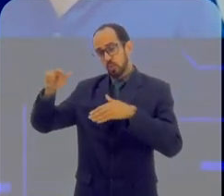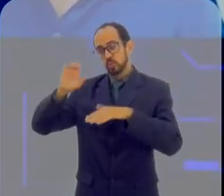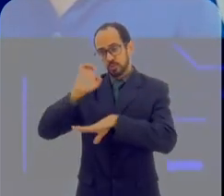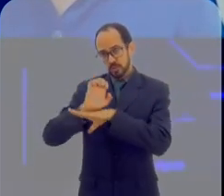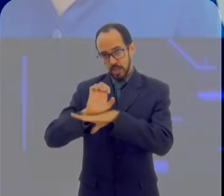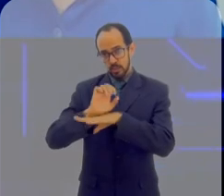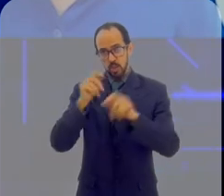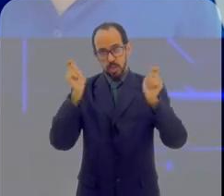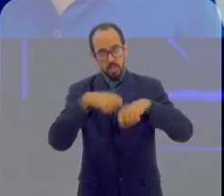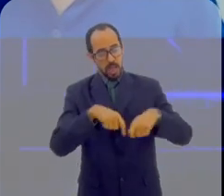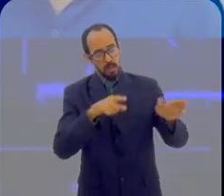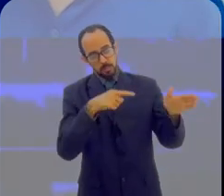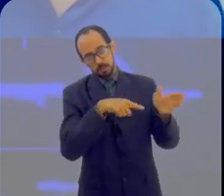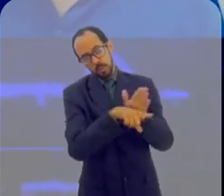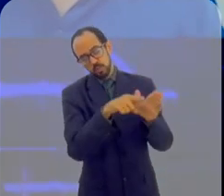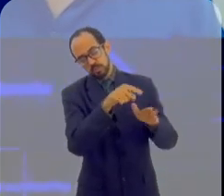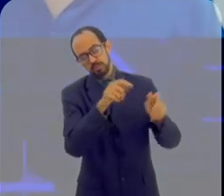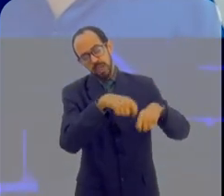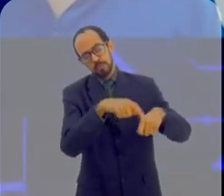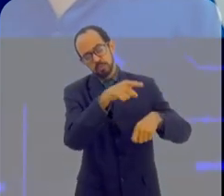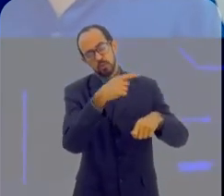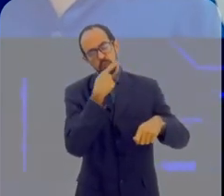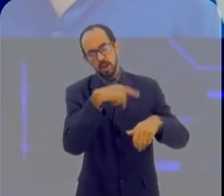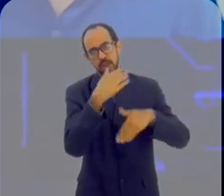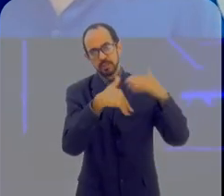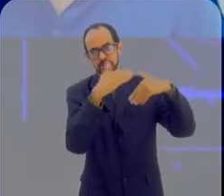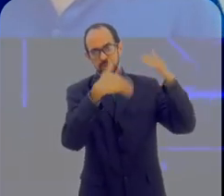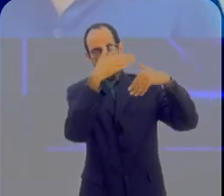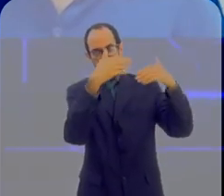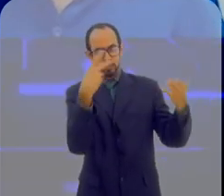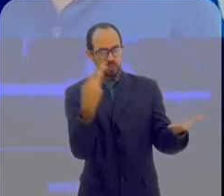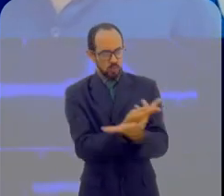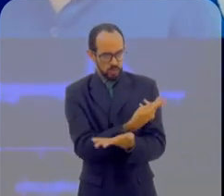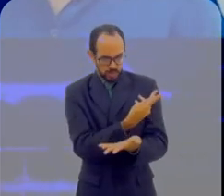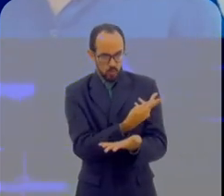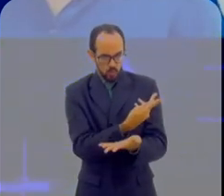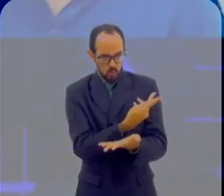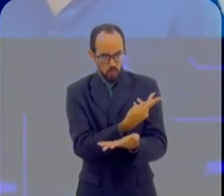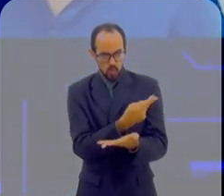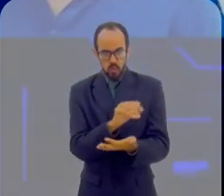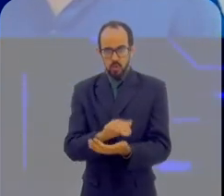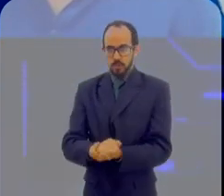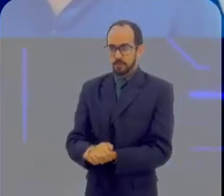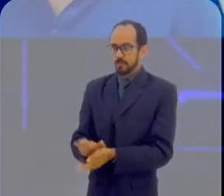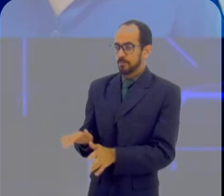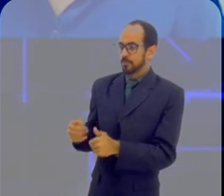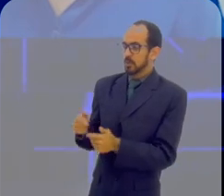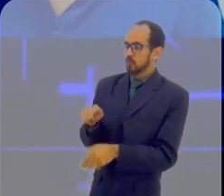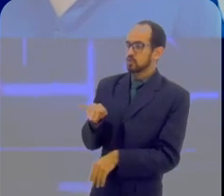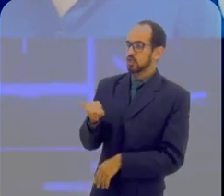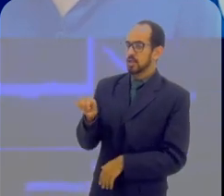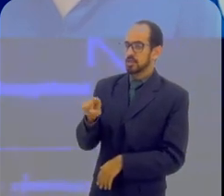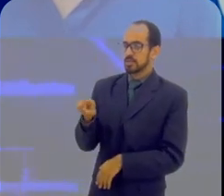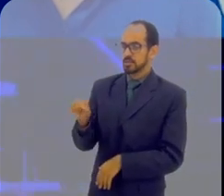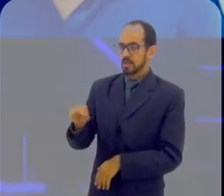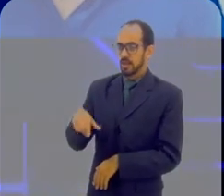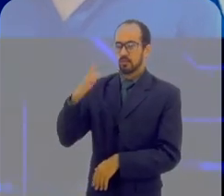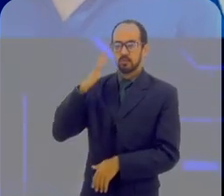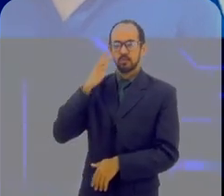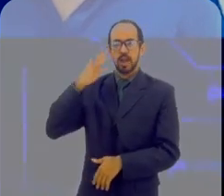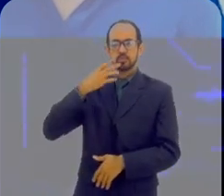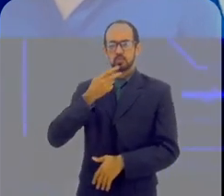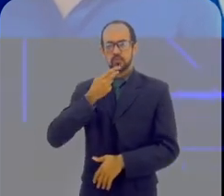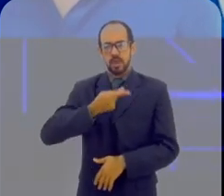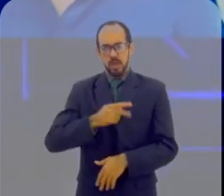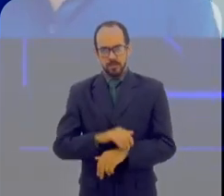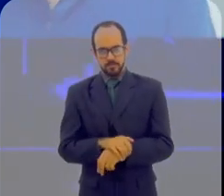com outros estados o senhor pode citar alguns desses avanços que aconteceram nos últimos anos e